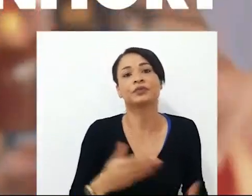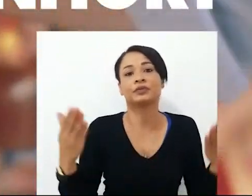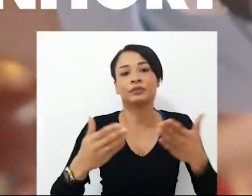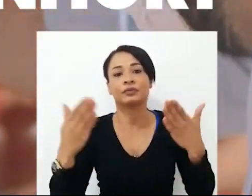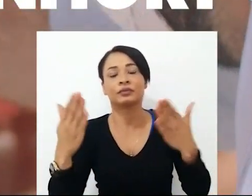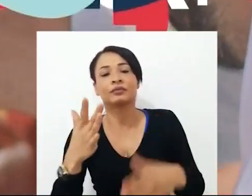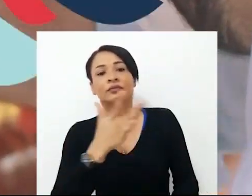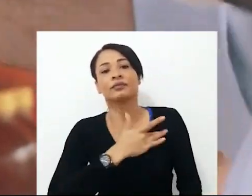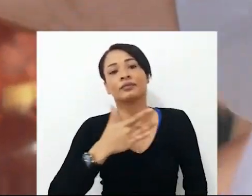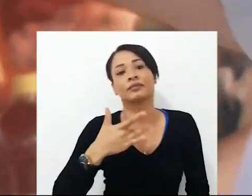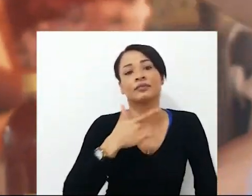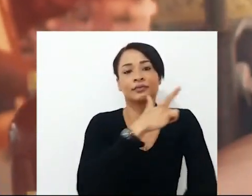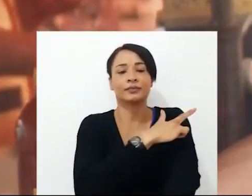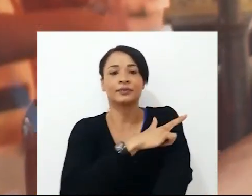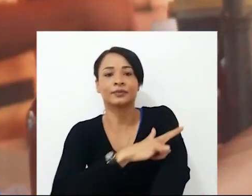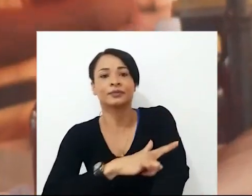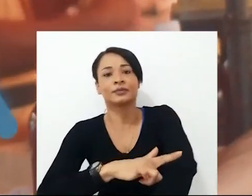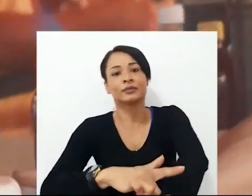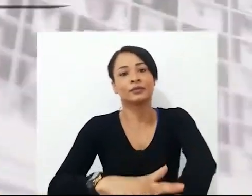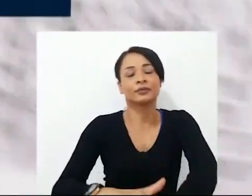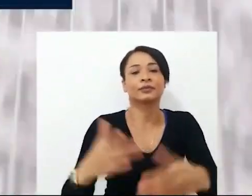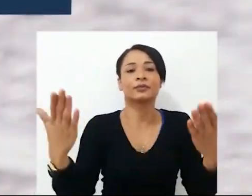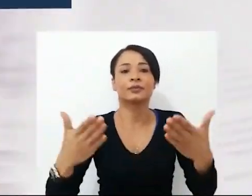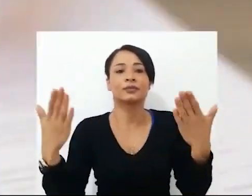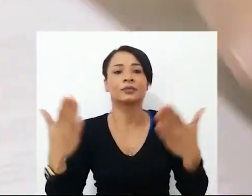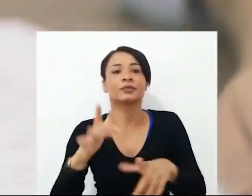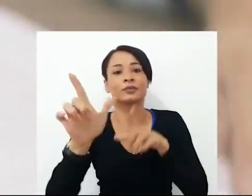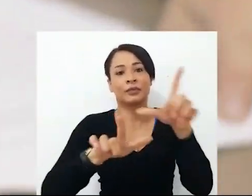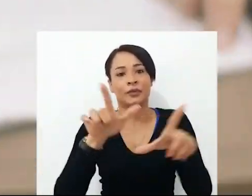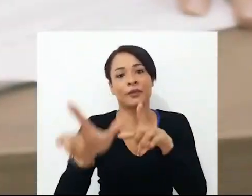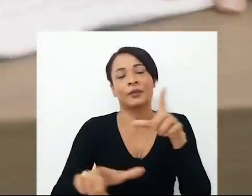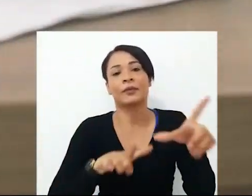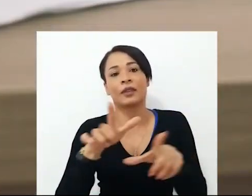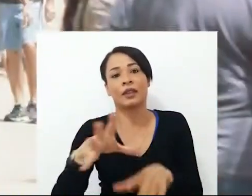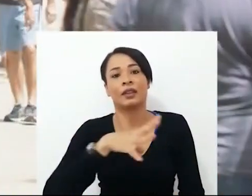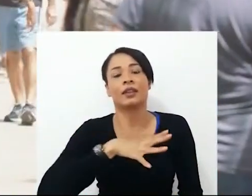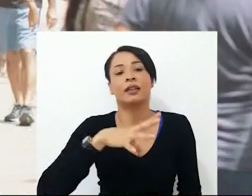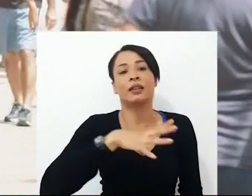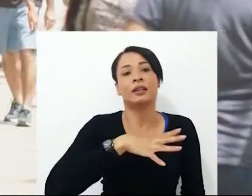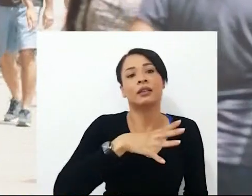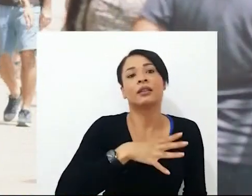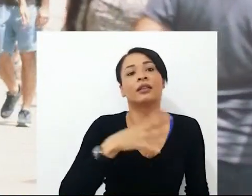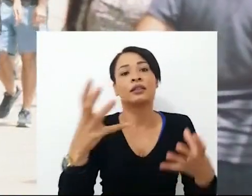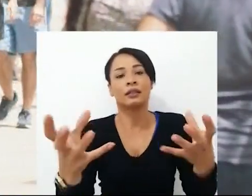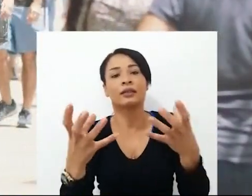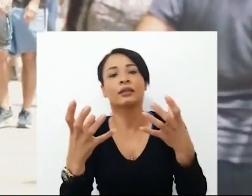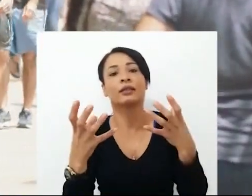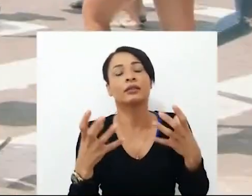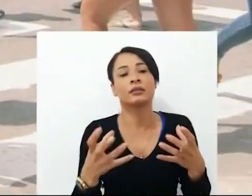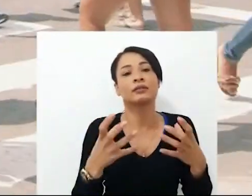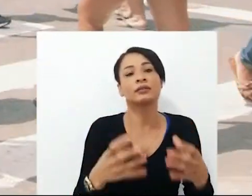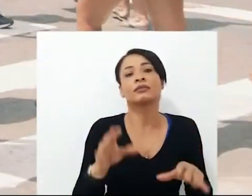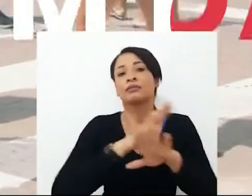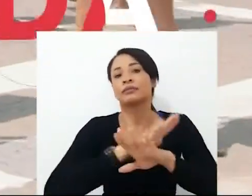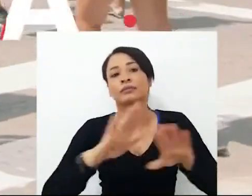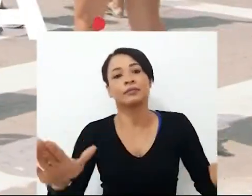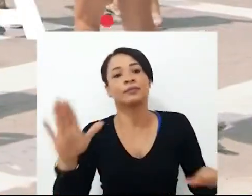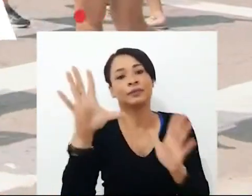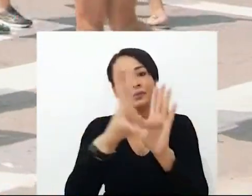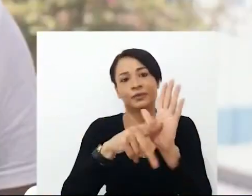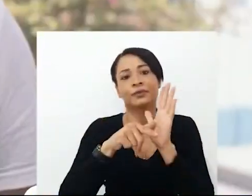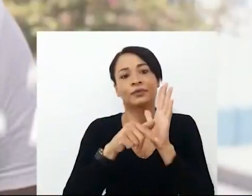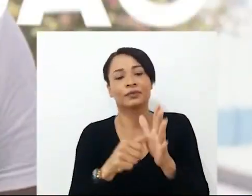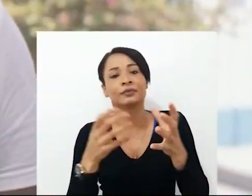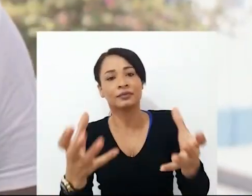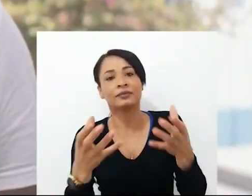voto 19, sim, senhor. Agora é saúde e educação. Agora é mais emprego na cidade.